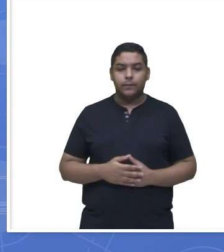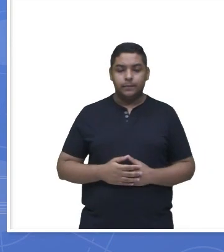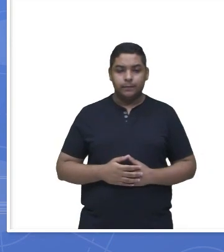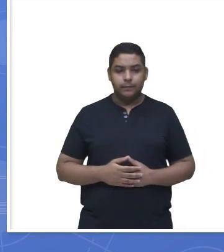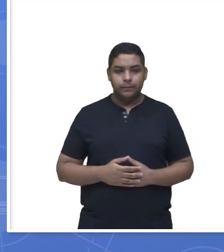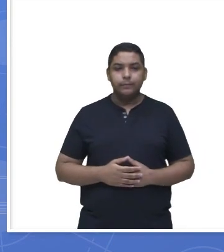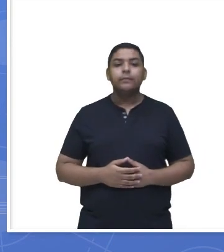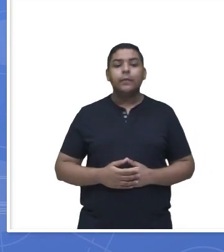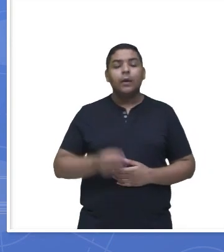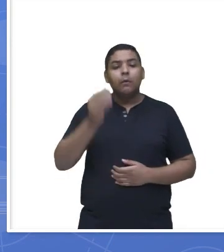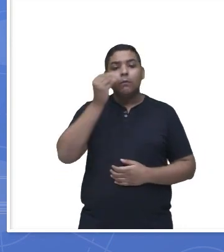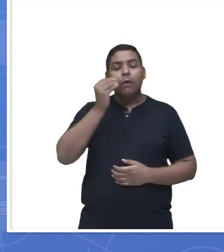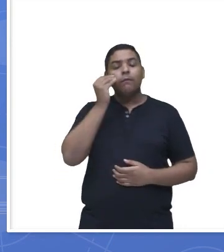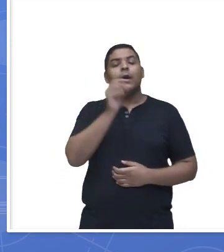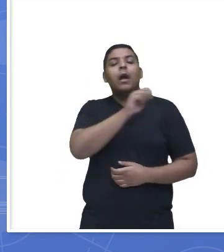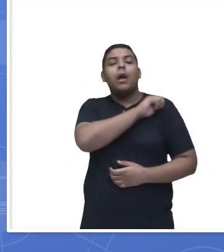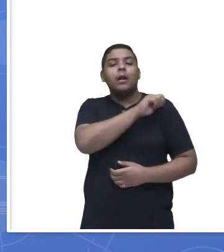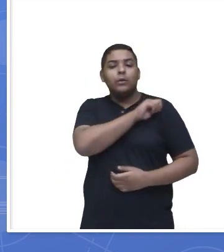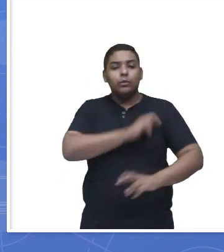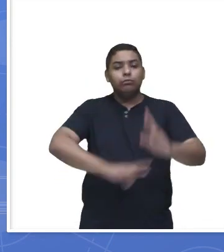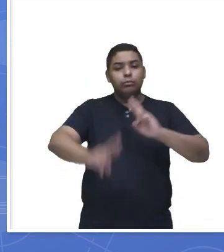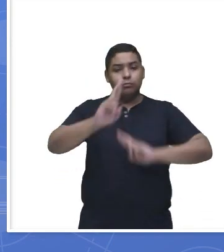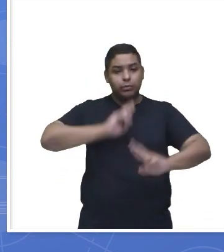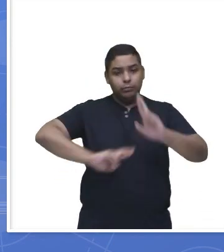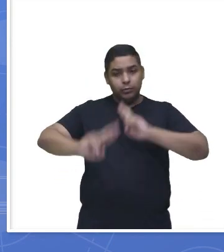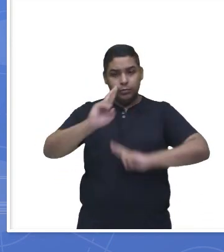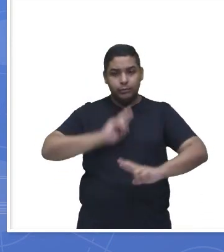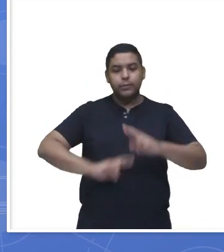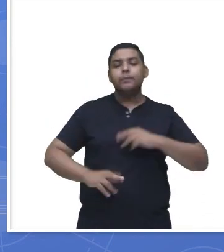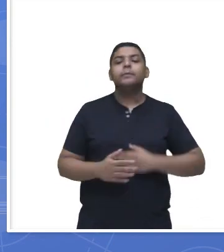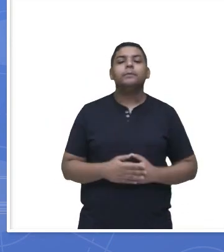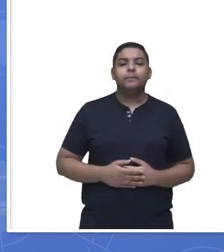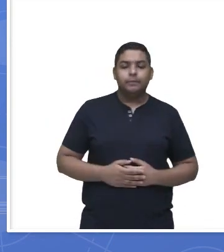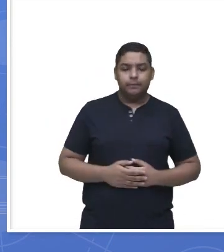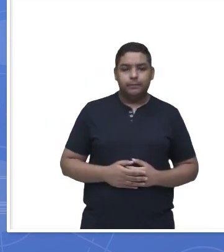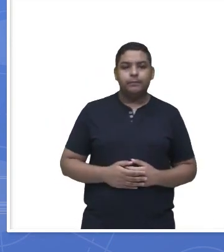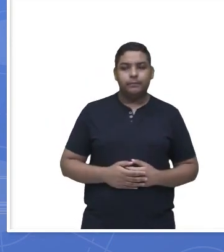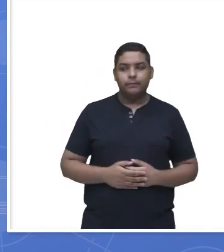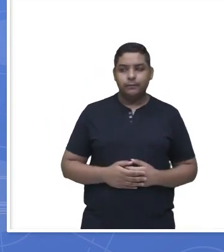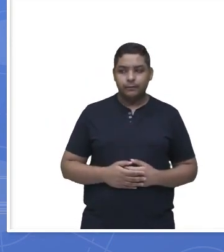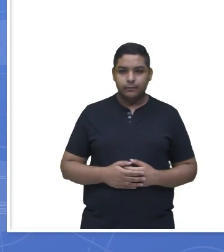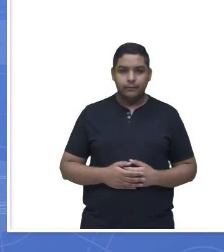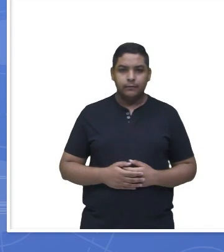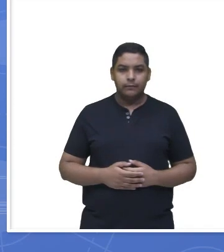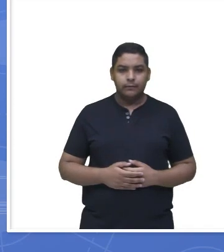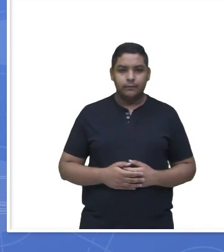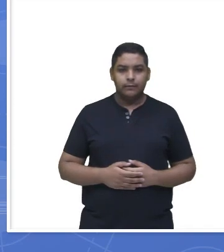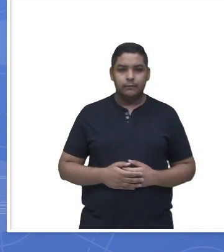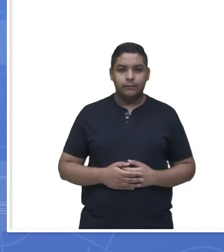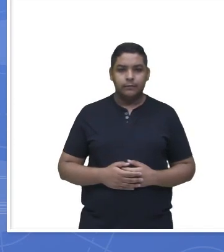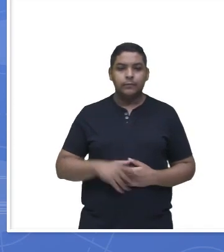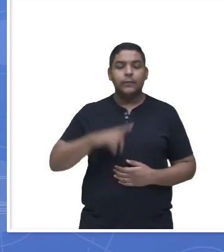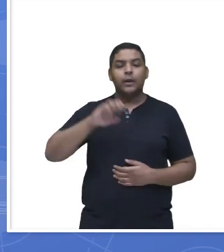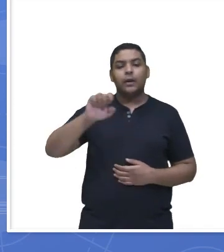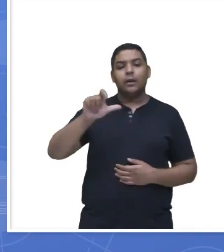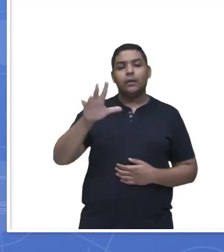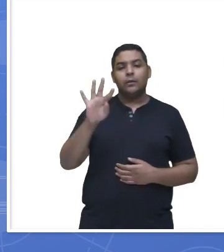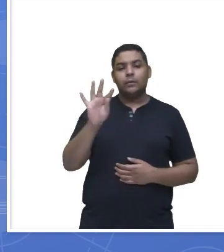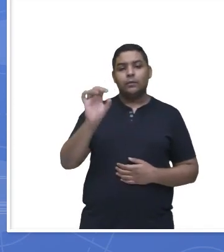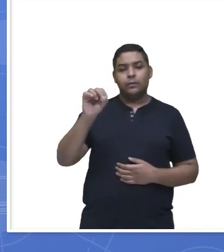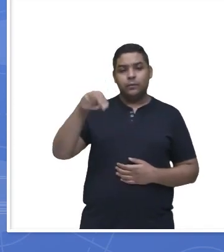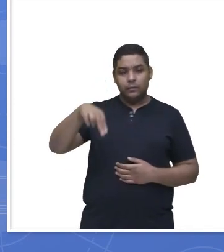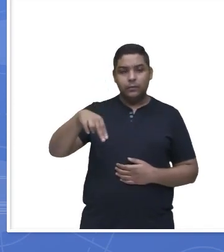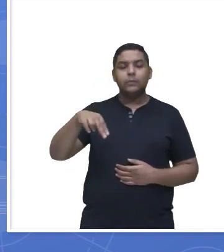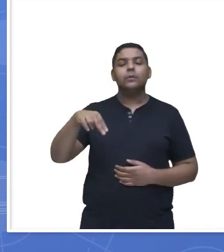estão interagindo aqui no chat. Vamos lá então. Nós começamos aqui então, pronto, com o Elton Araújo,